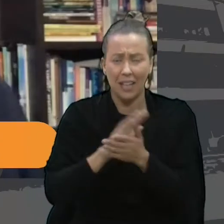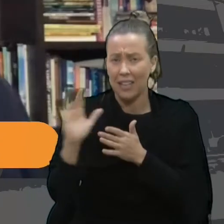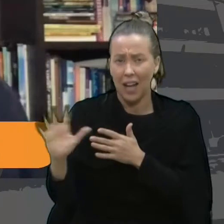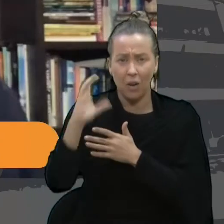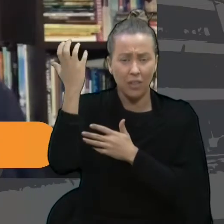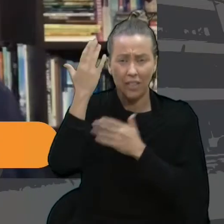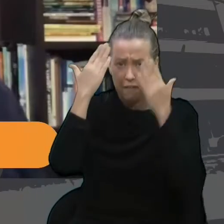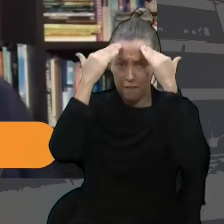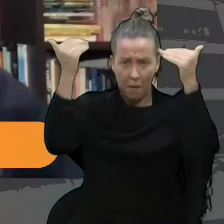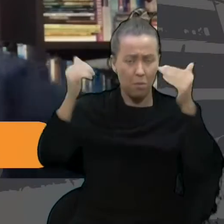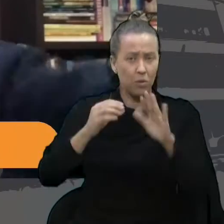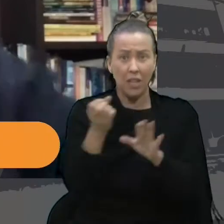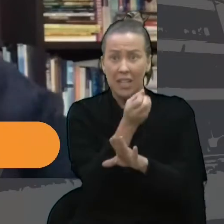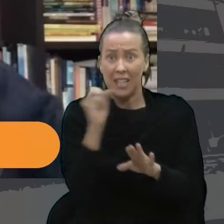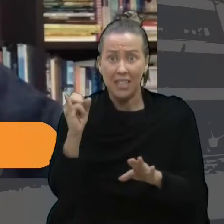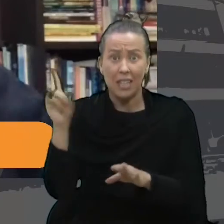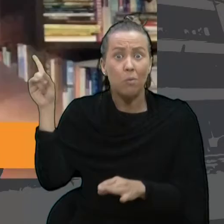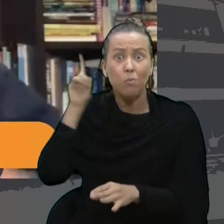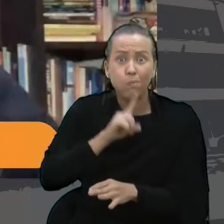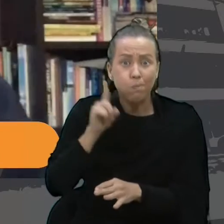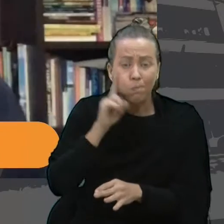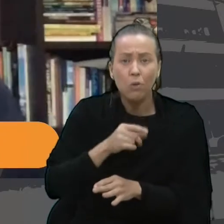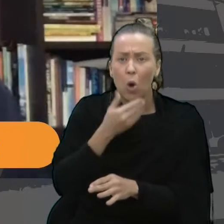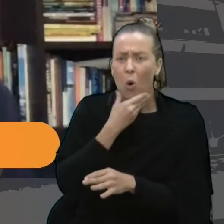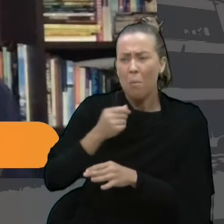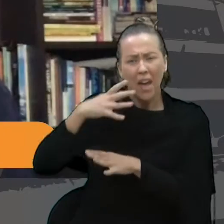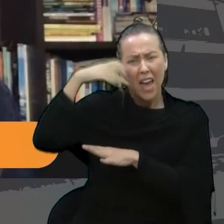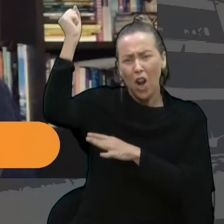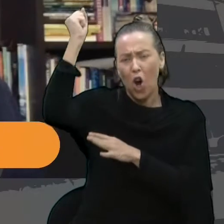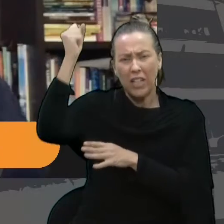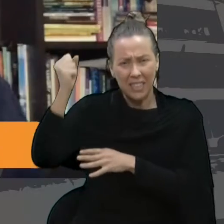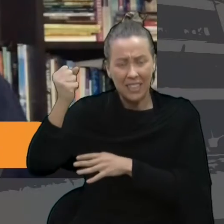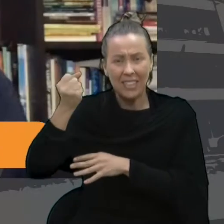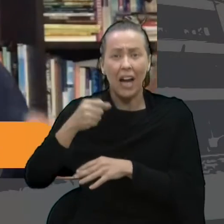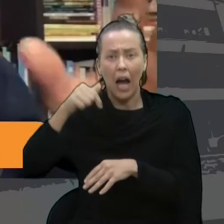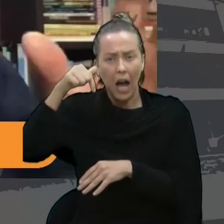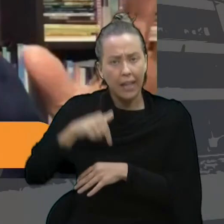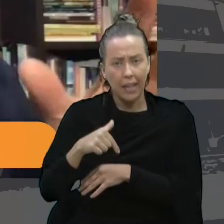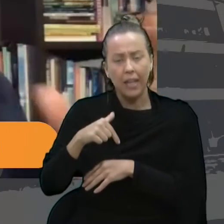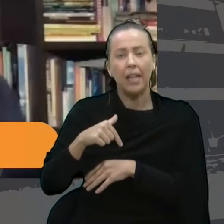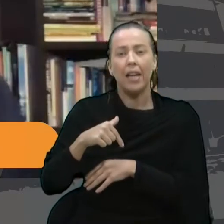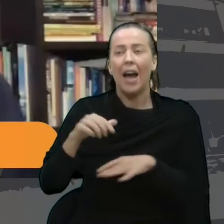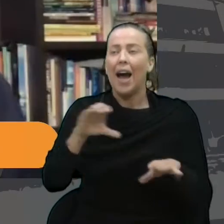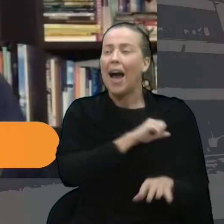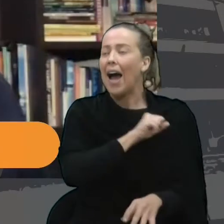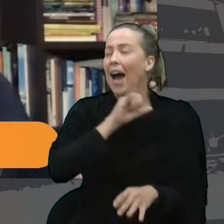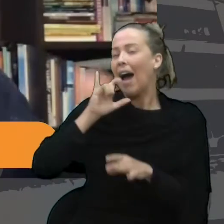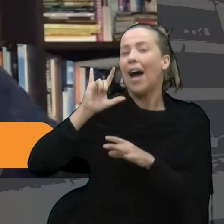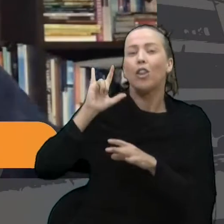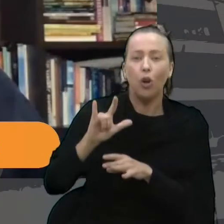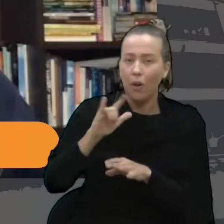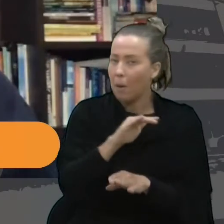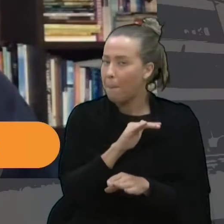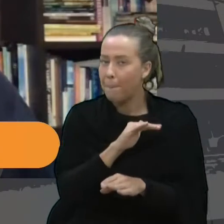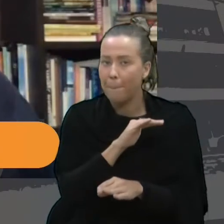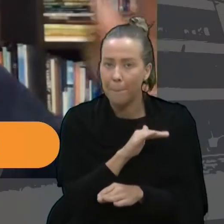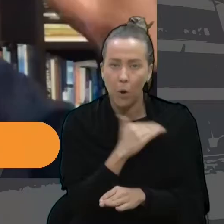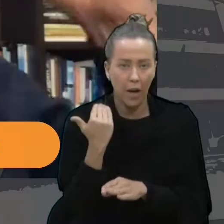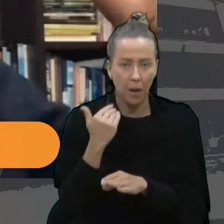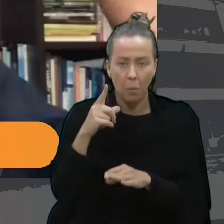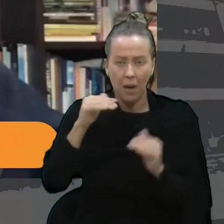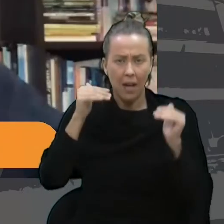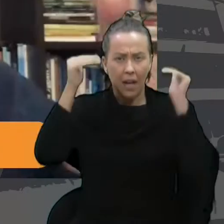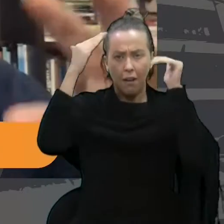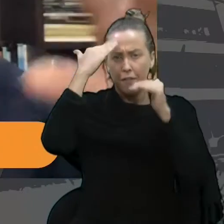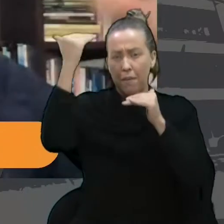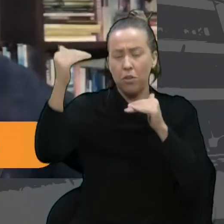na cabeça dele. Se fosse nos Estados Unidos, ele seria um herói, né? Aqui não, aqui a gente adora. Morreu uma autoridade,